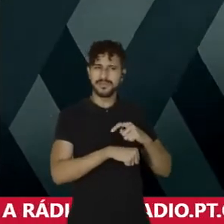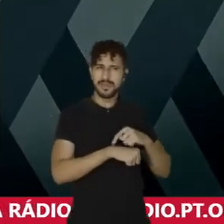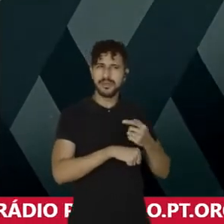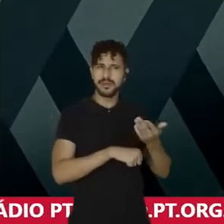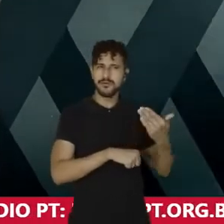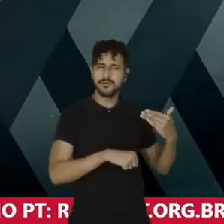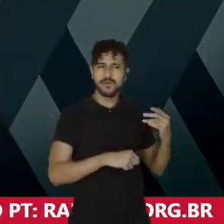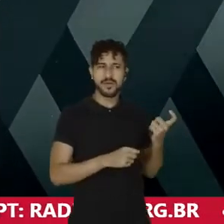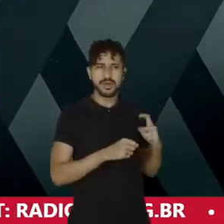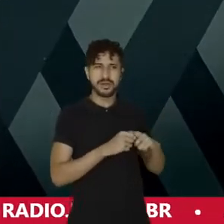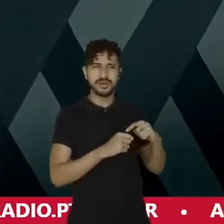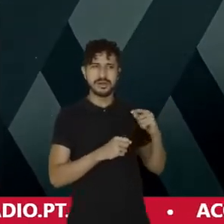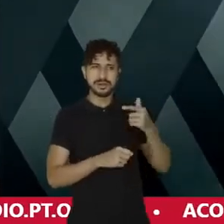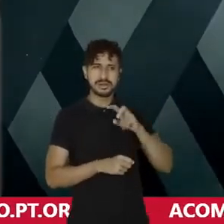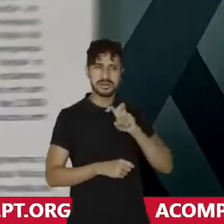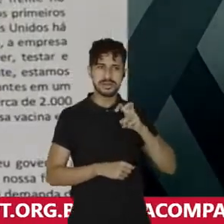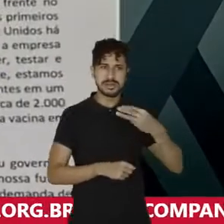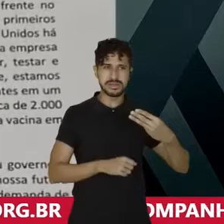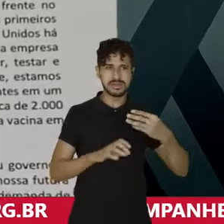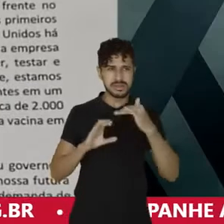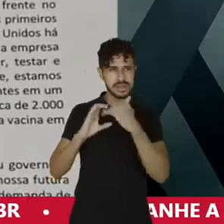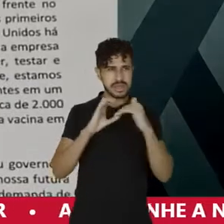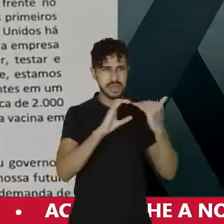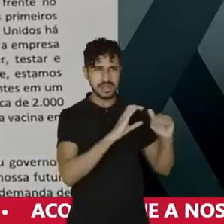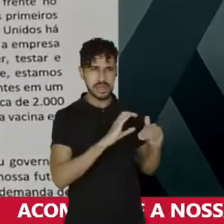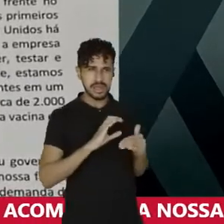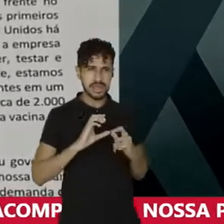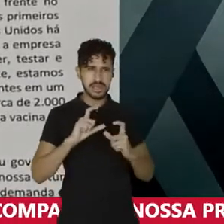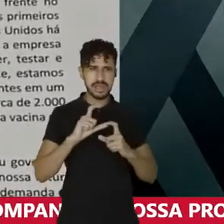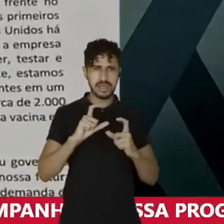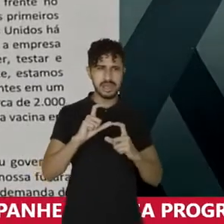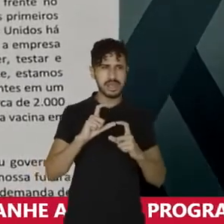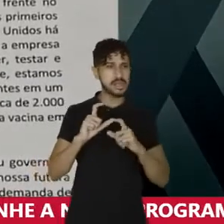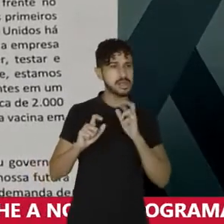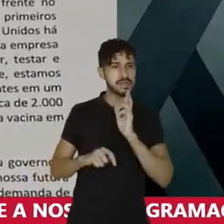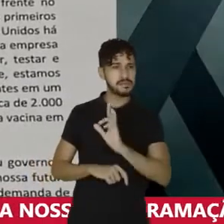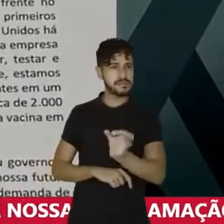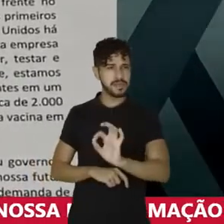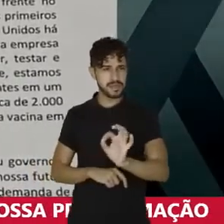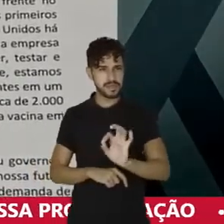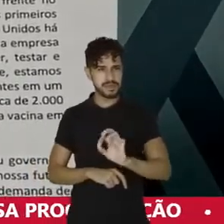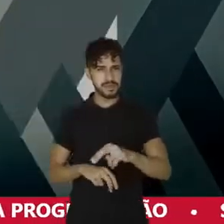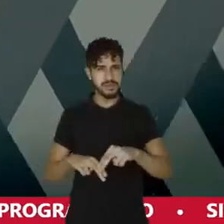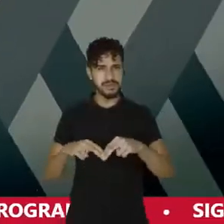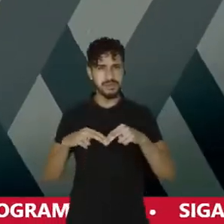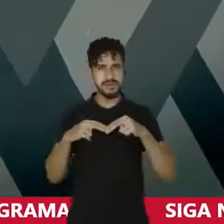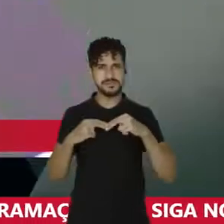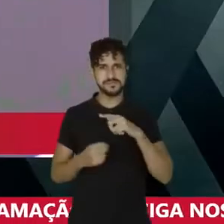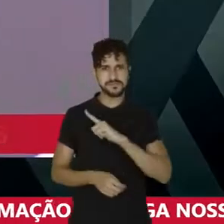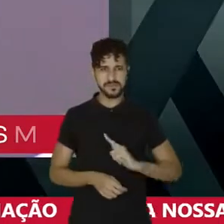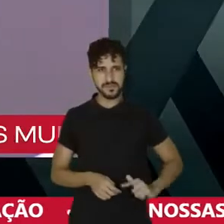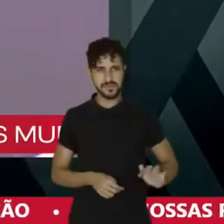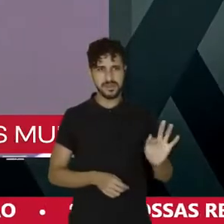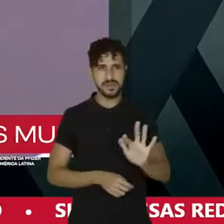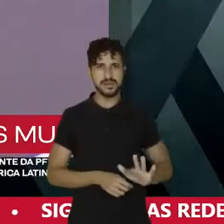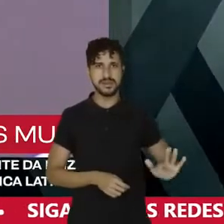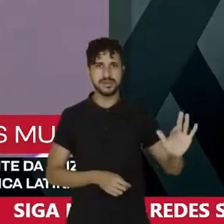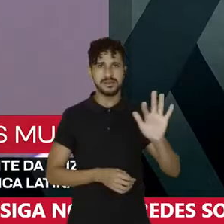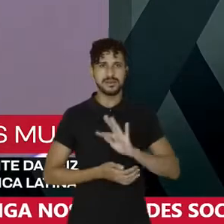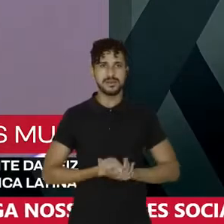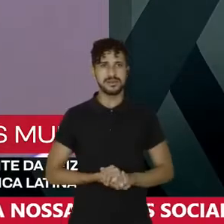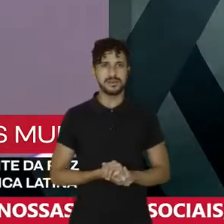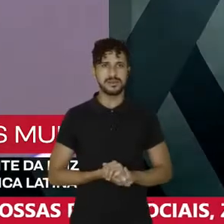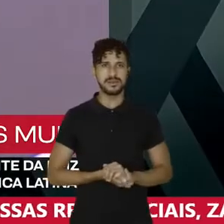resgatar aquele 53 e-mails da fazer sem qualquer resposta por parte do governo federal sobre